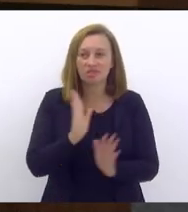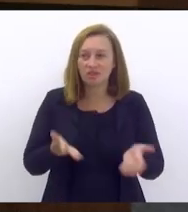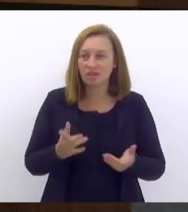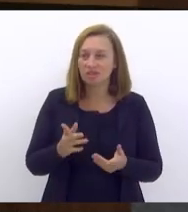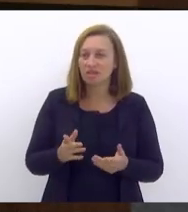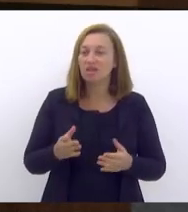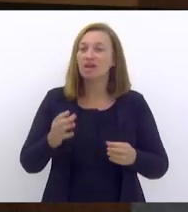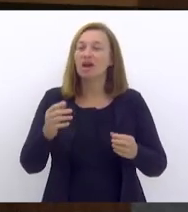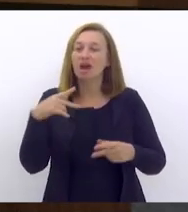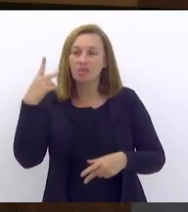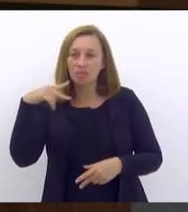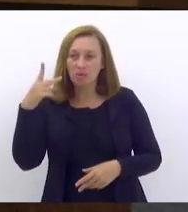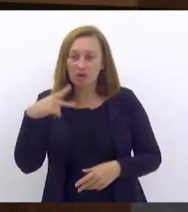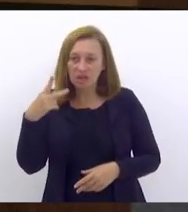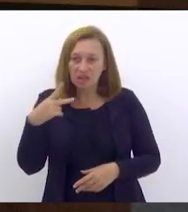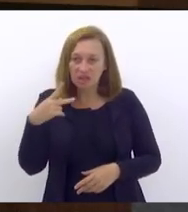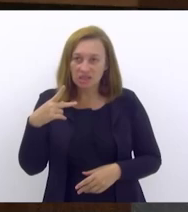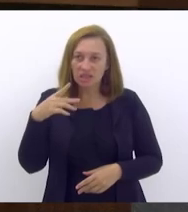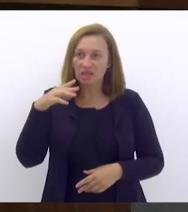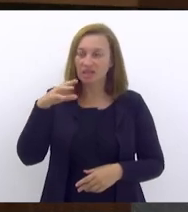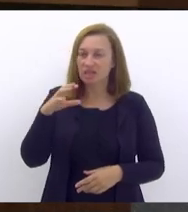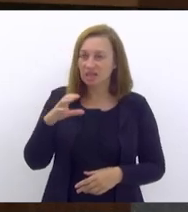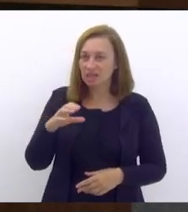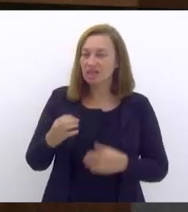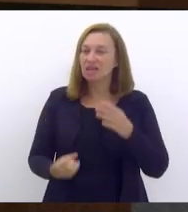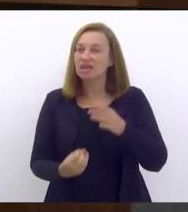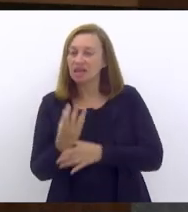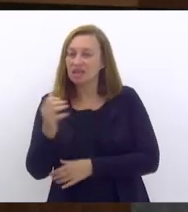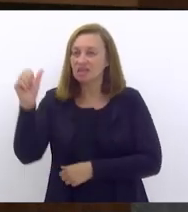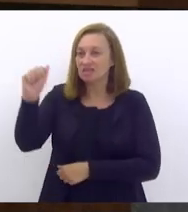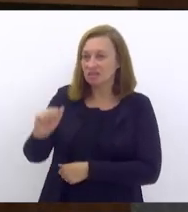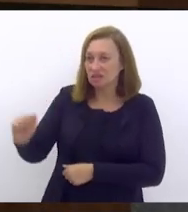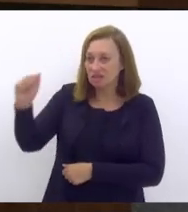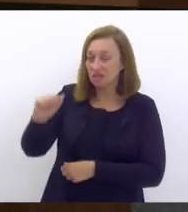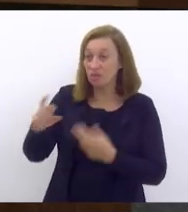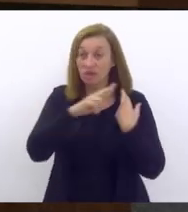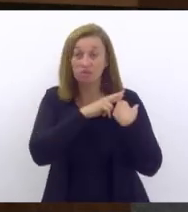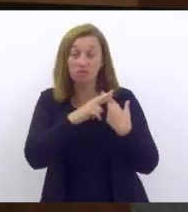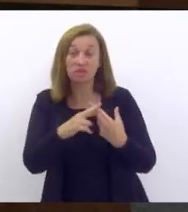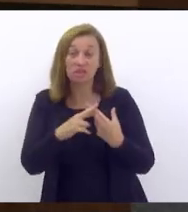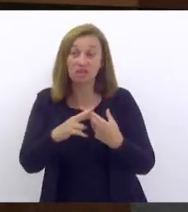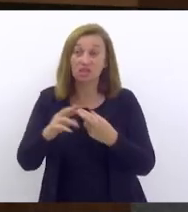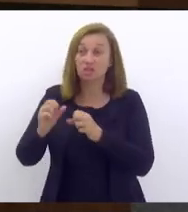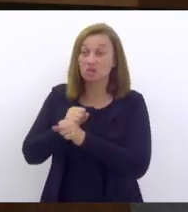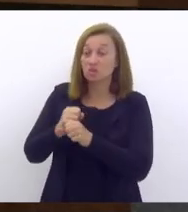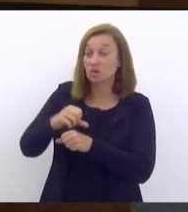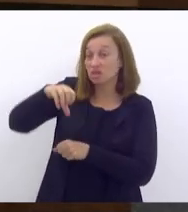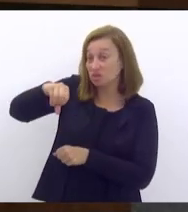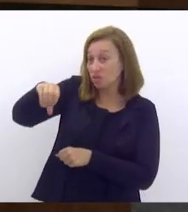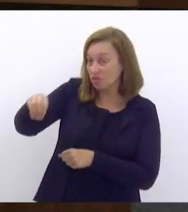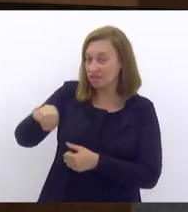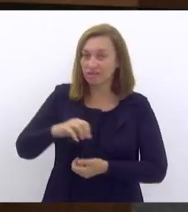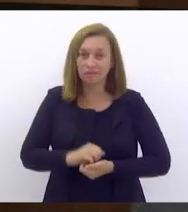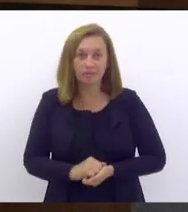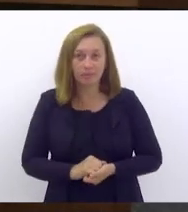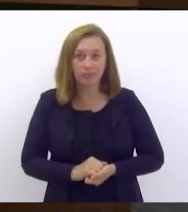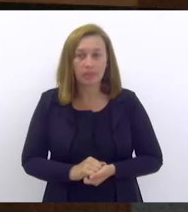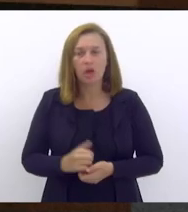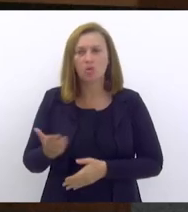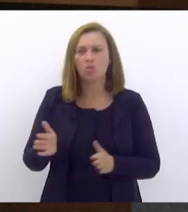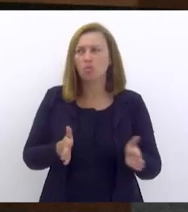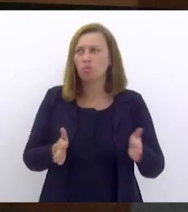política de descentralização, o deputado não sabe, a criação das associações de responsáveis, ela vem desde a década de 90. Na